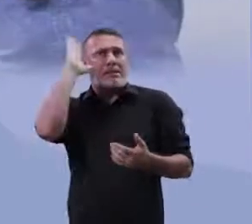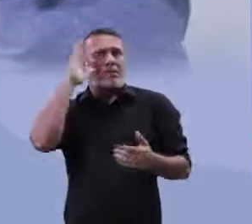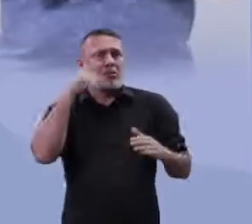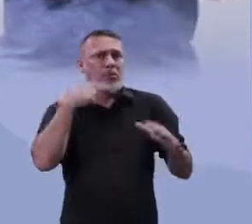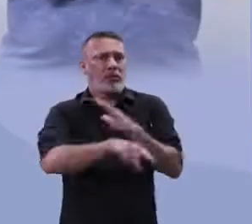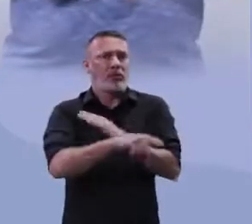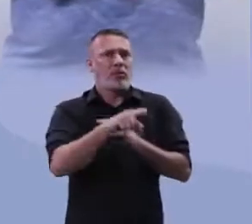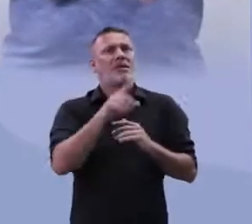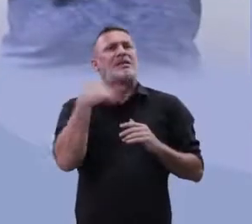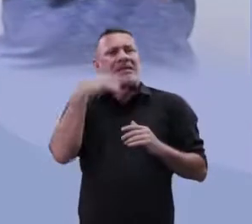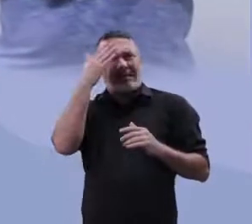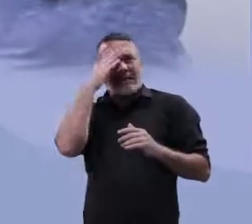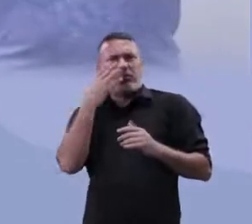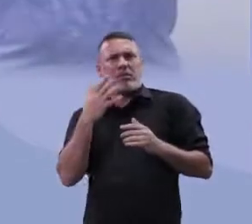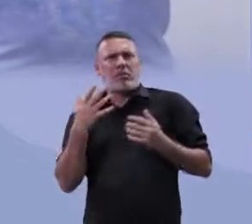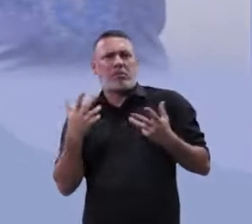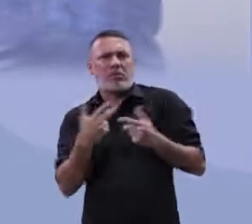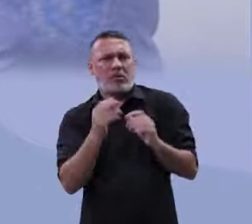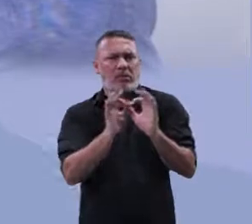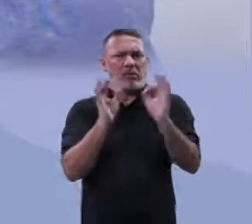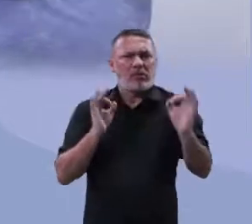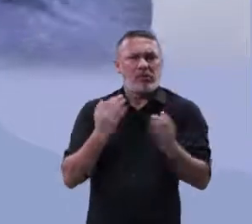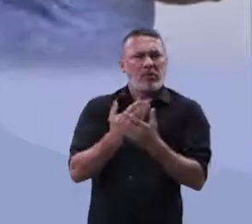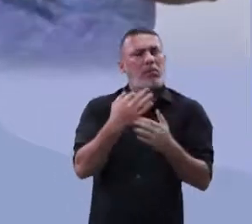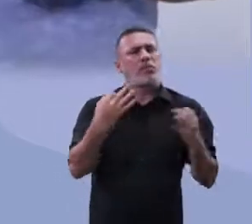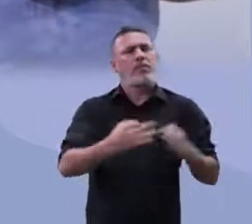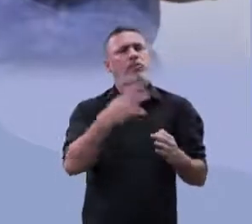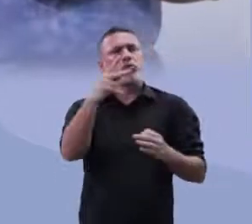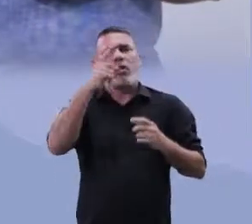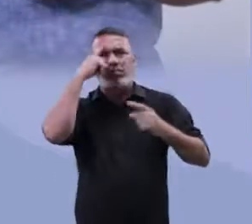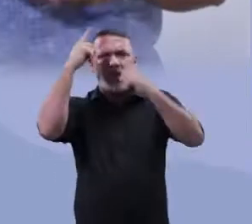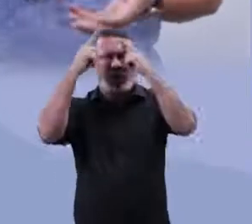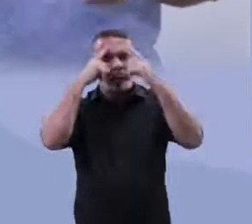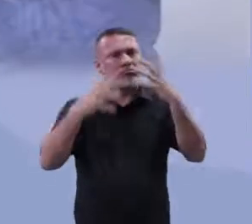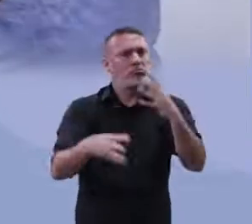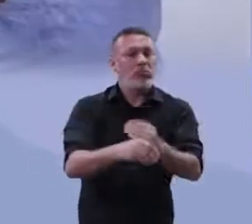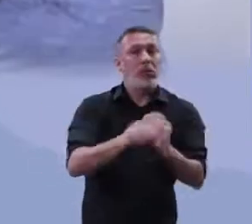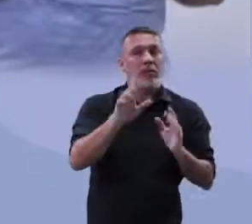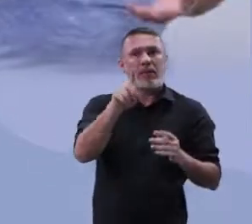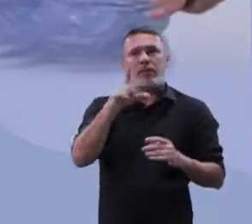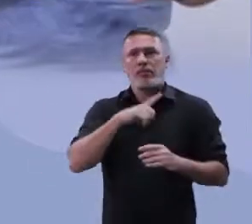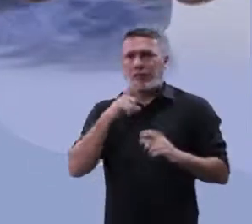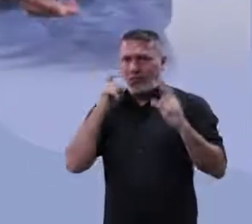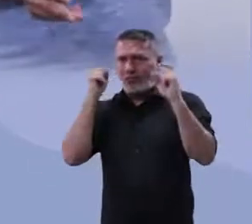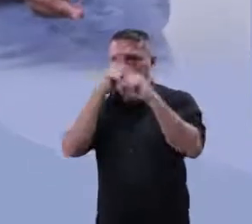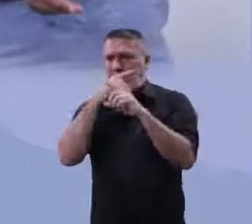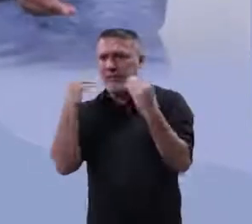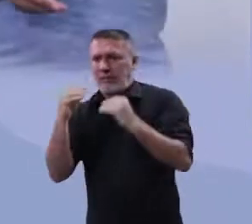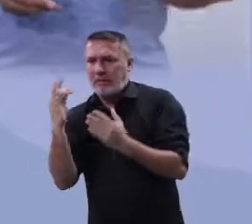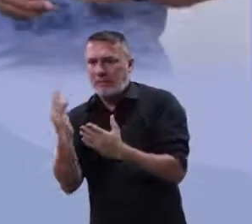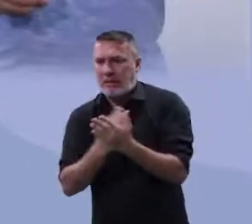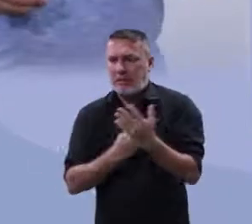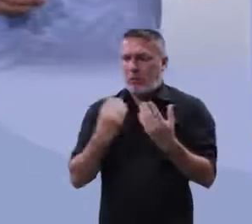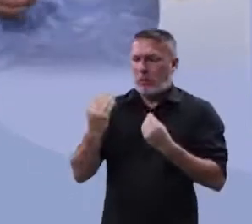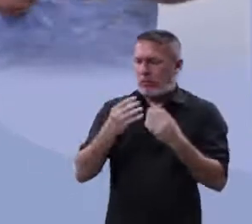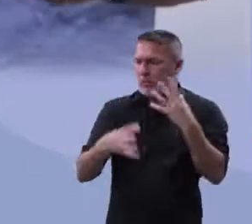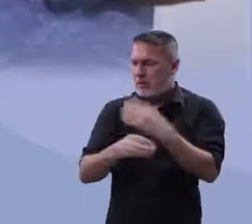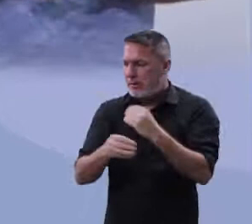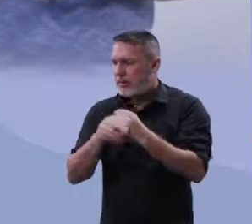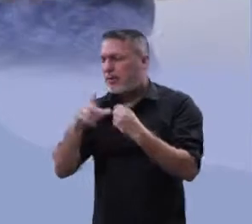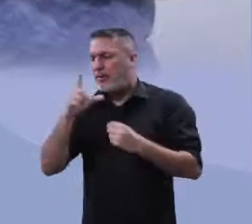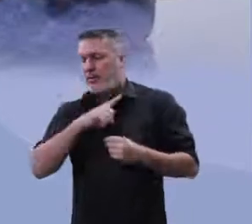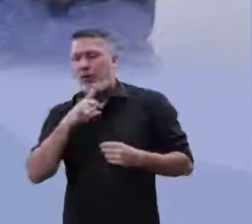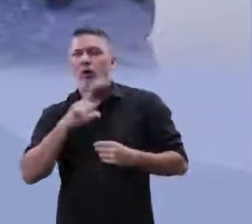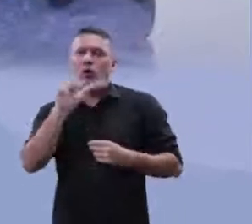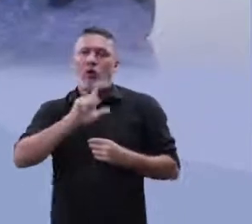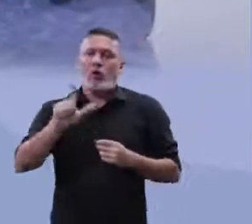o aspecto voltado para o ensino à distância. Perfeito. Então use suas ideias. Mas se você tem algumas dificuldades, né, foque na